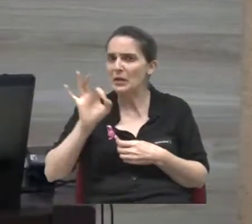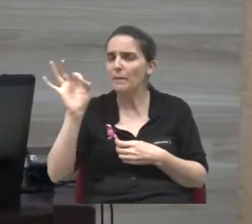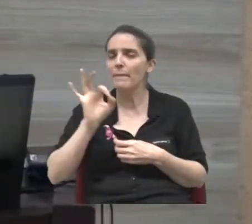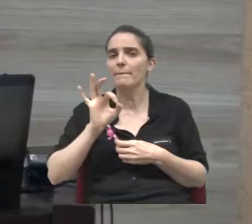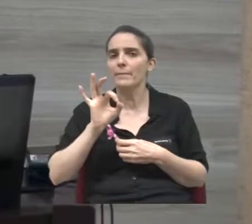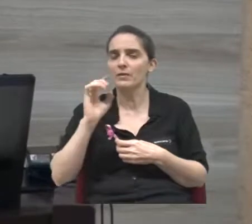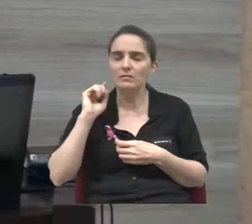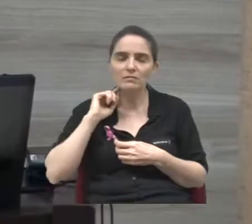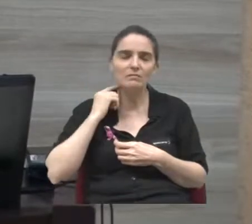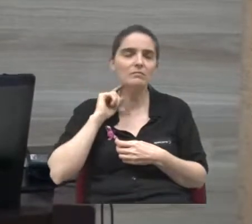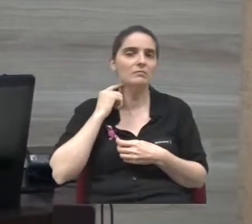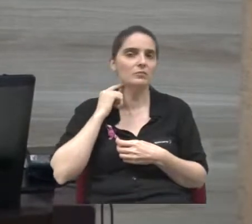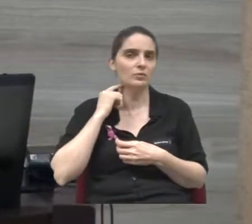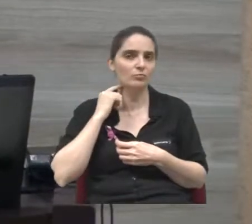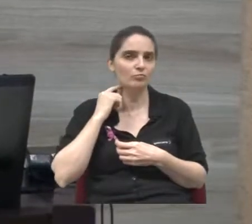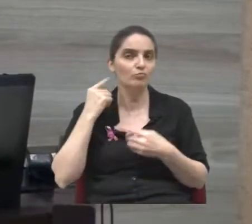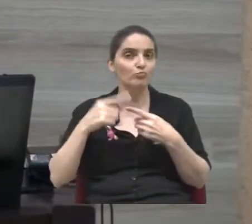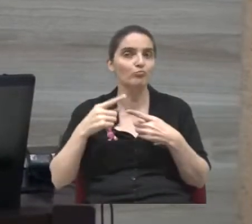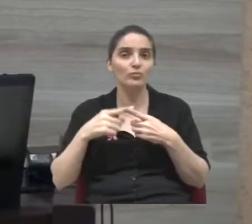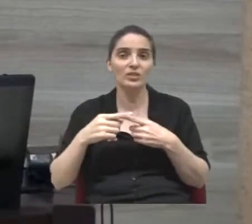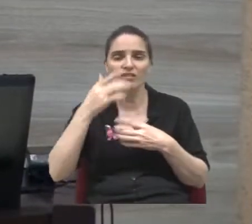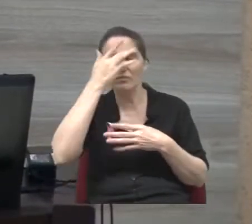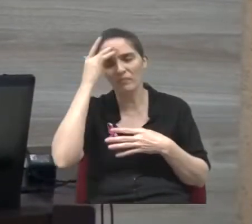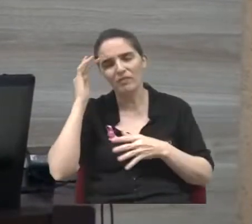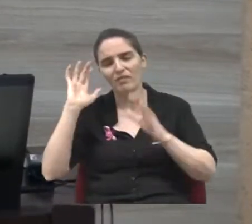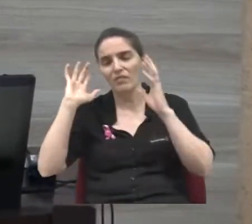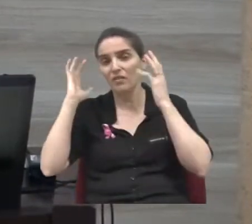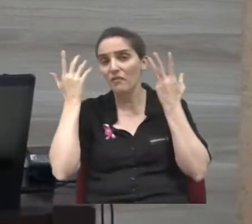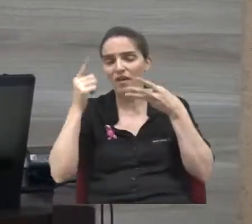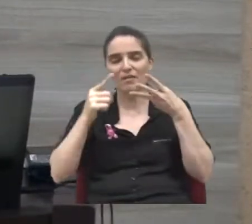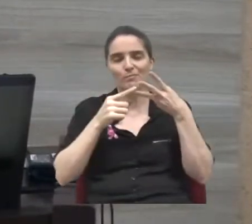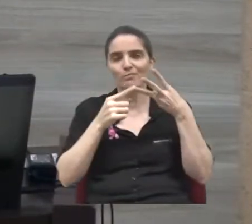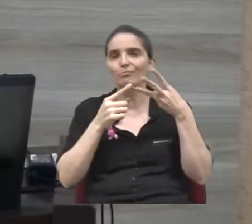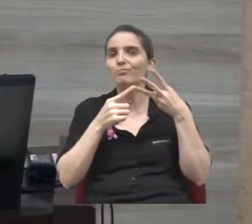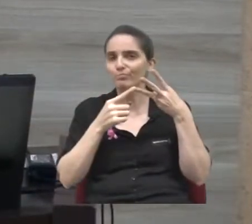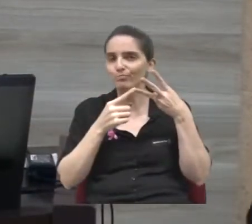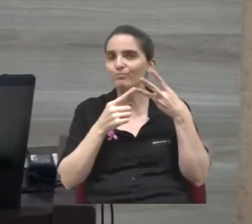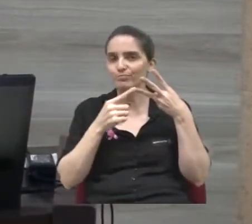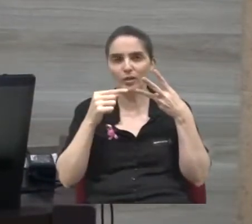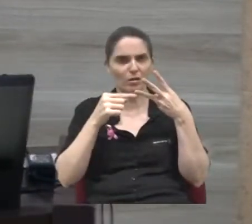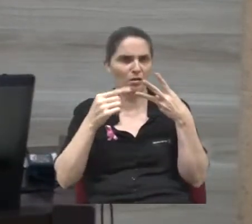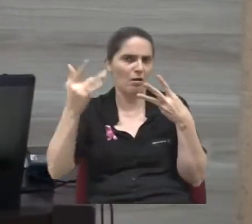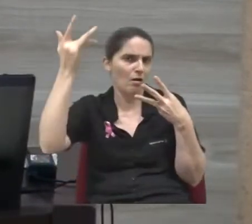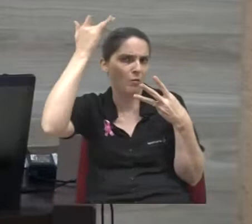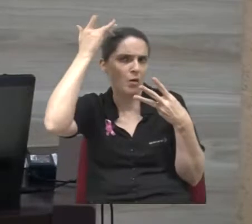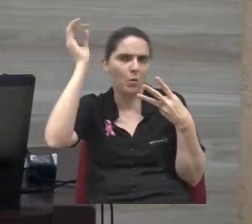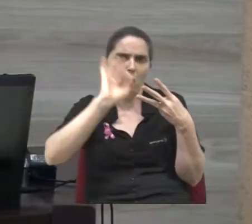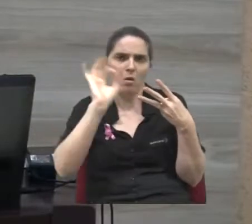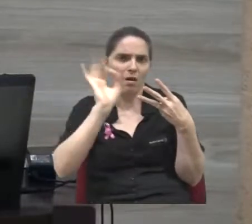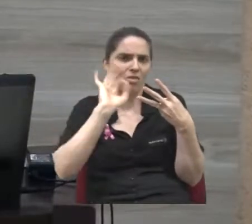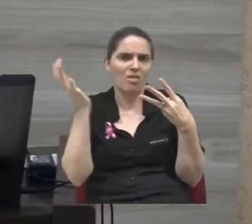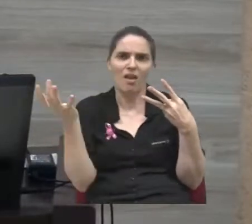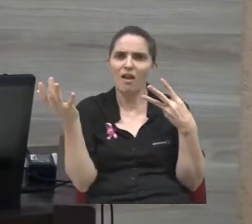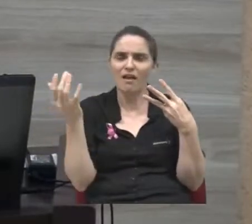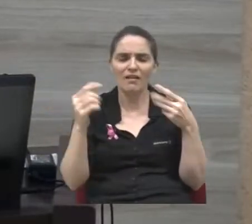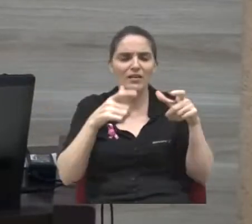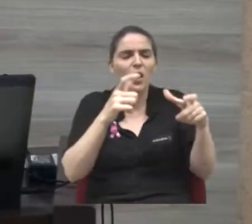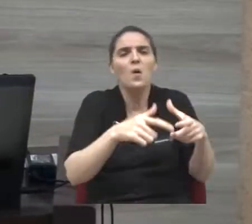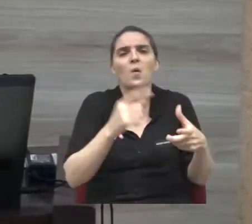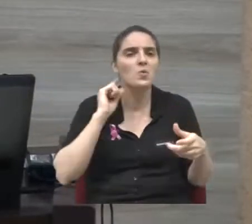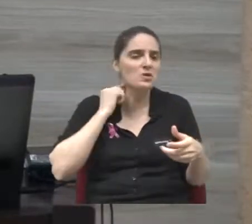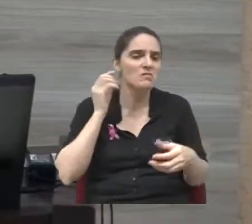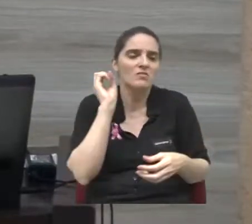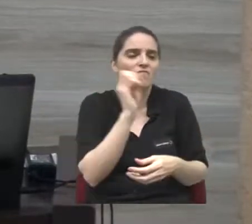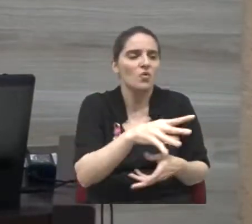provavelmente, do pessoal da chácara, que ele não tem culpa disso, porque não tem um outro local para jogar lixo. Então, eu espero que